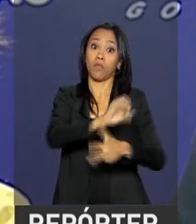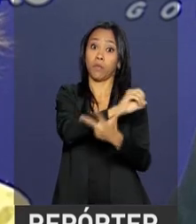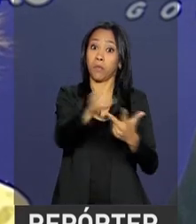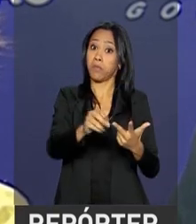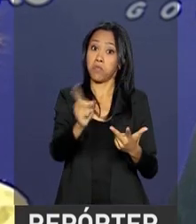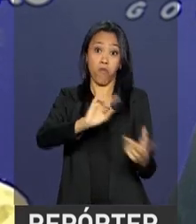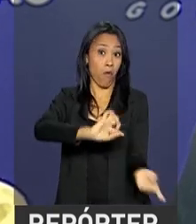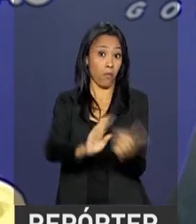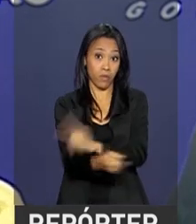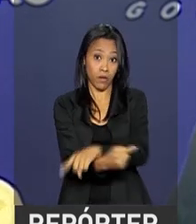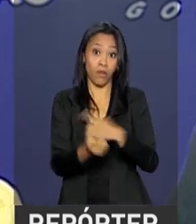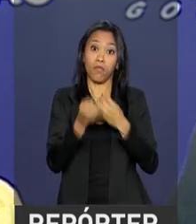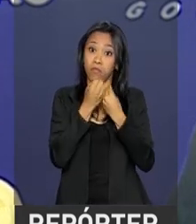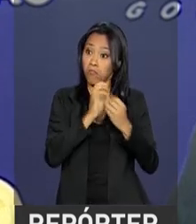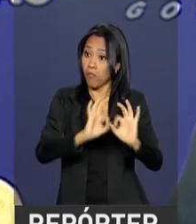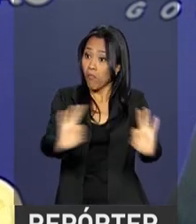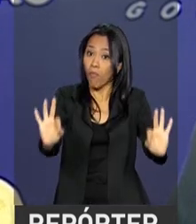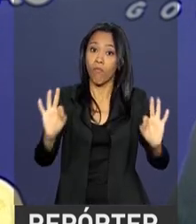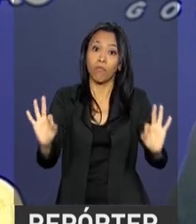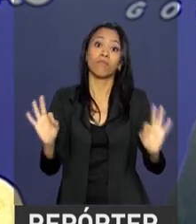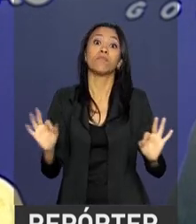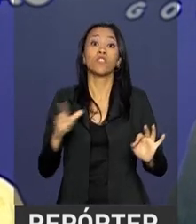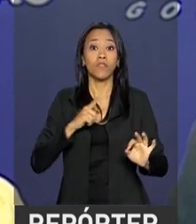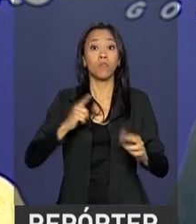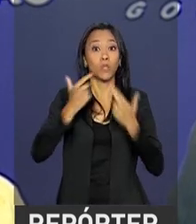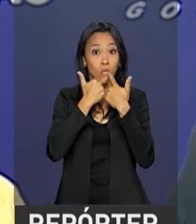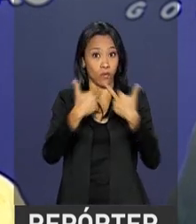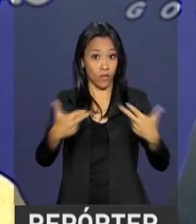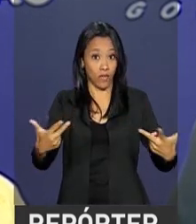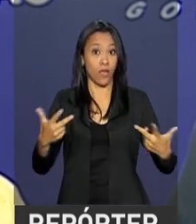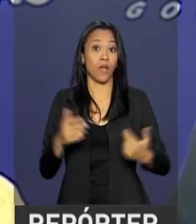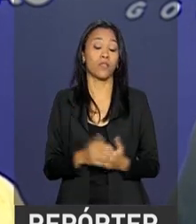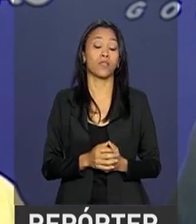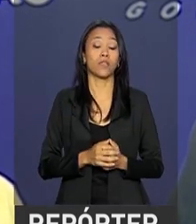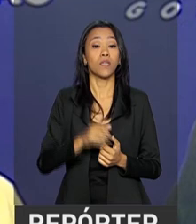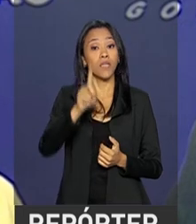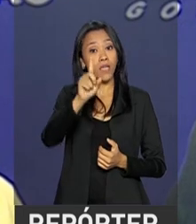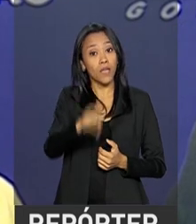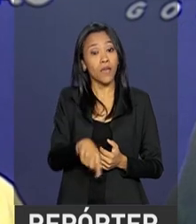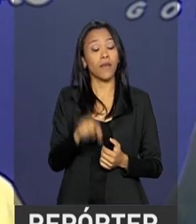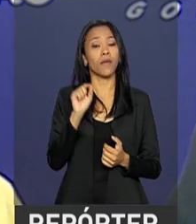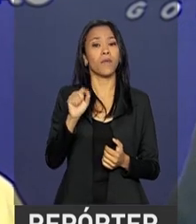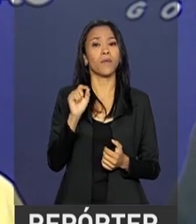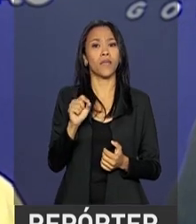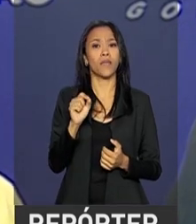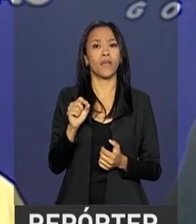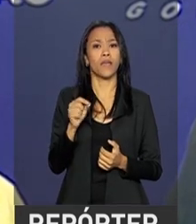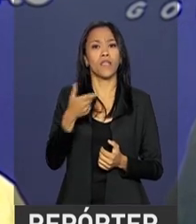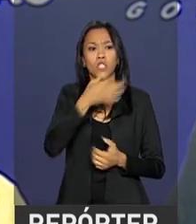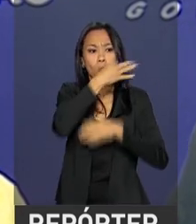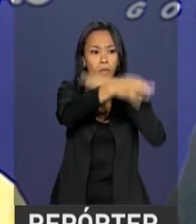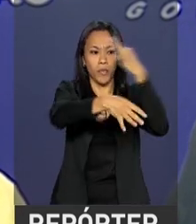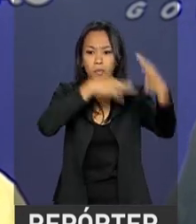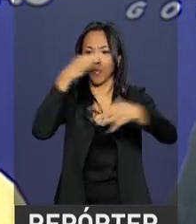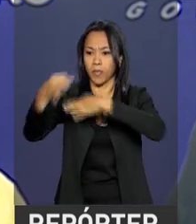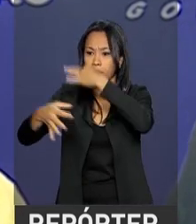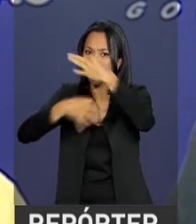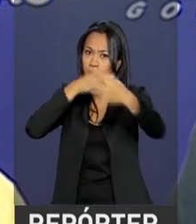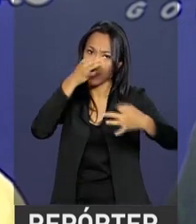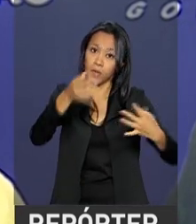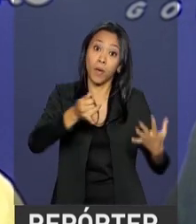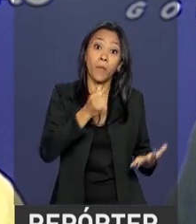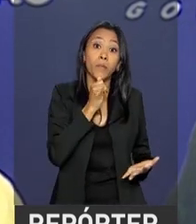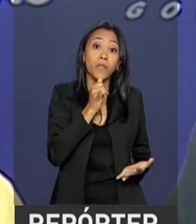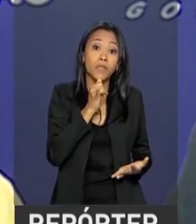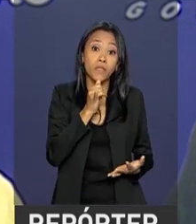é nós tivemos aí novidades que foram fruto inclusive de consulta pública como é o caso